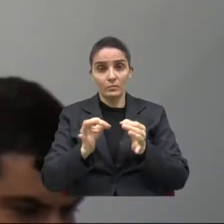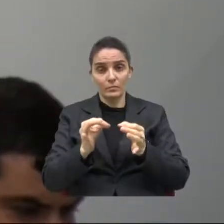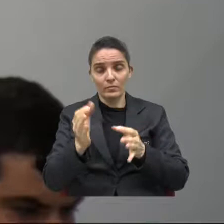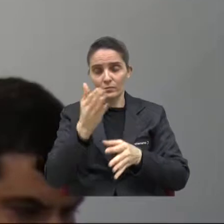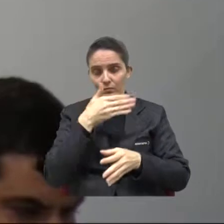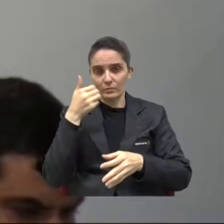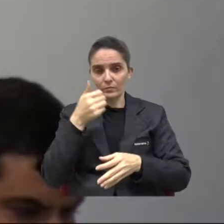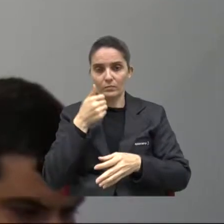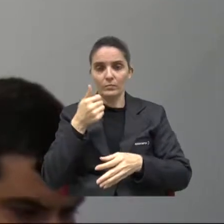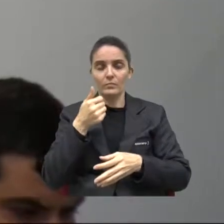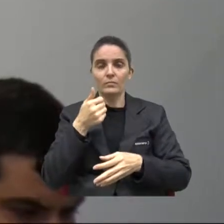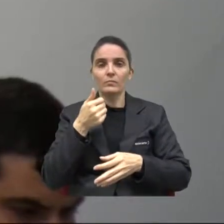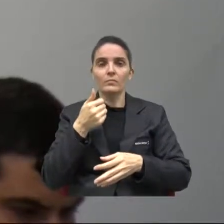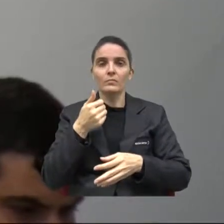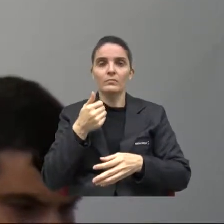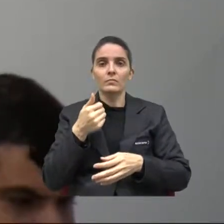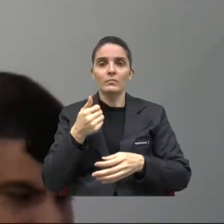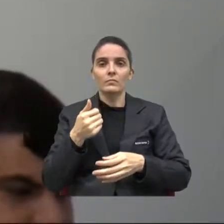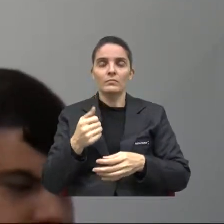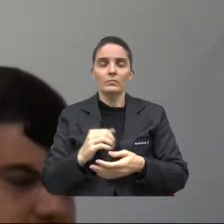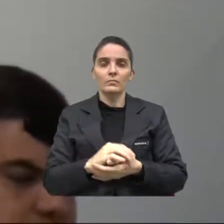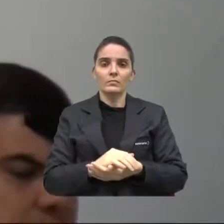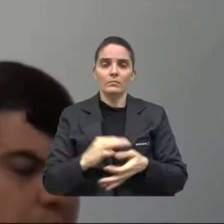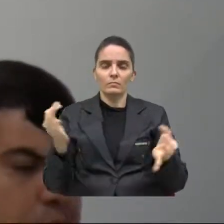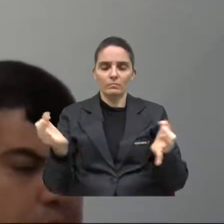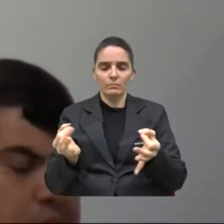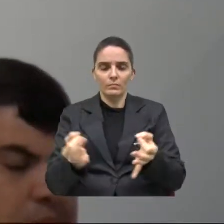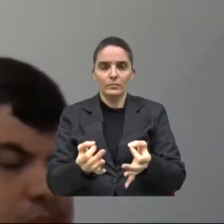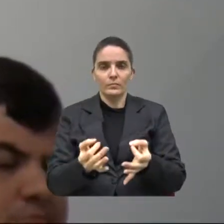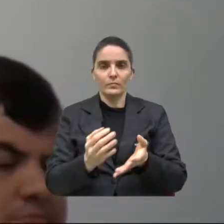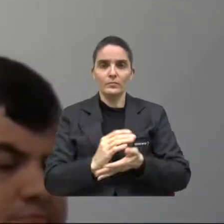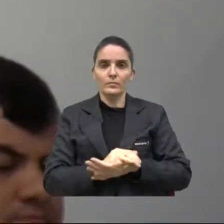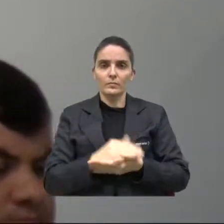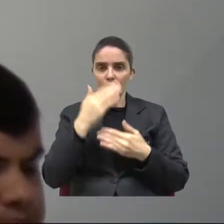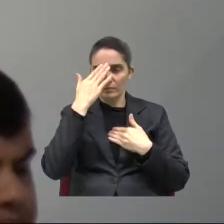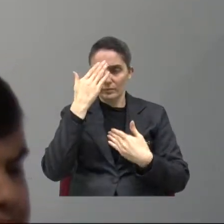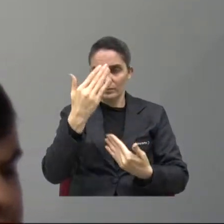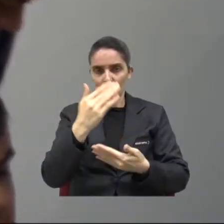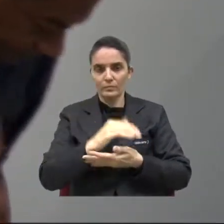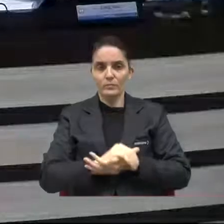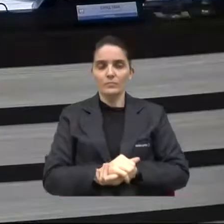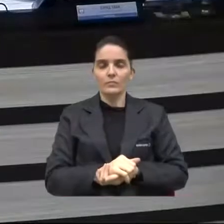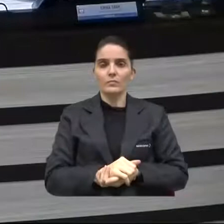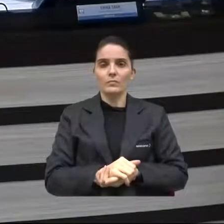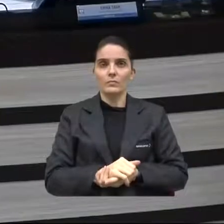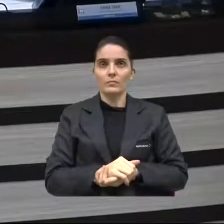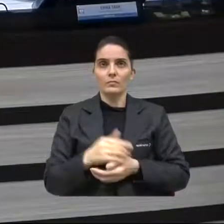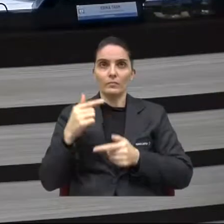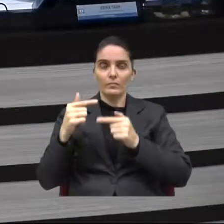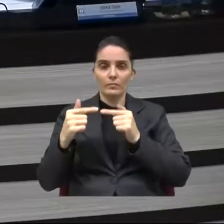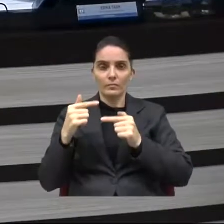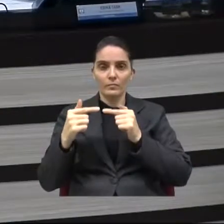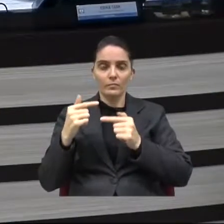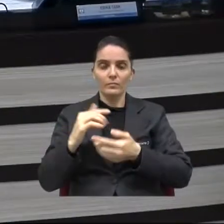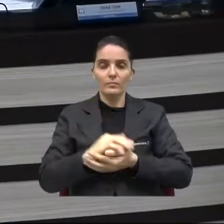forma completa e de maneira perfeita. Obrigado. Continua em discussão.